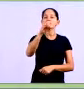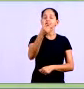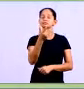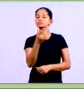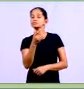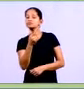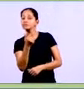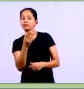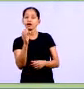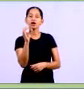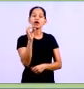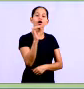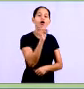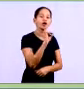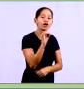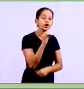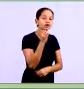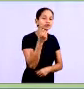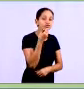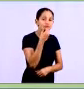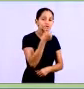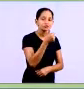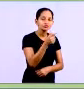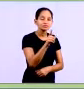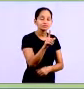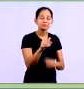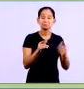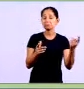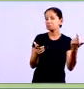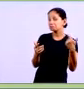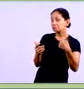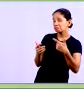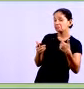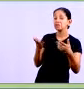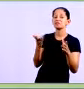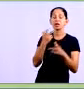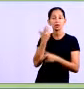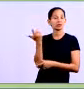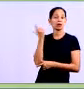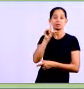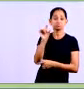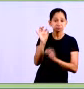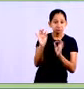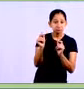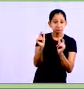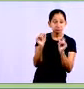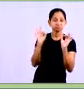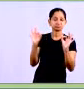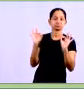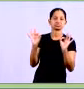mano, como está? Lorenzo, estou bem, e você, empresa, ganhando rios de dinheiro?